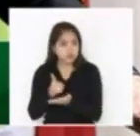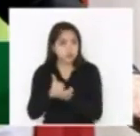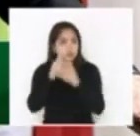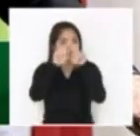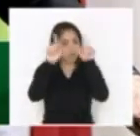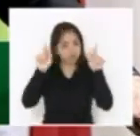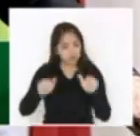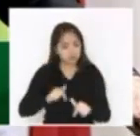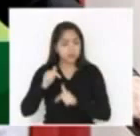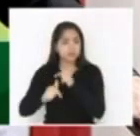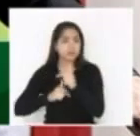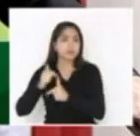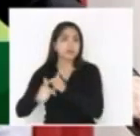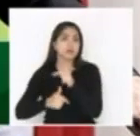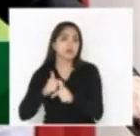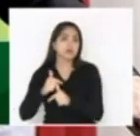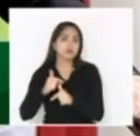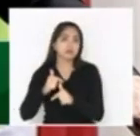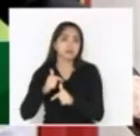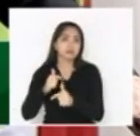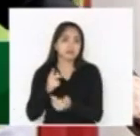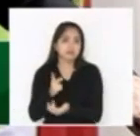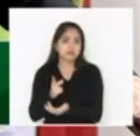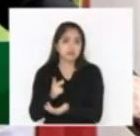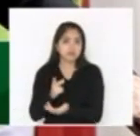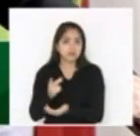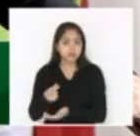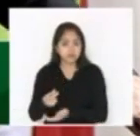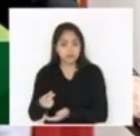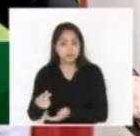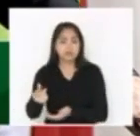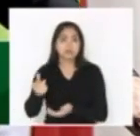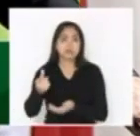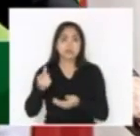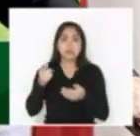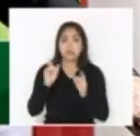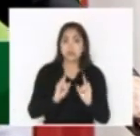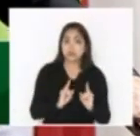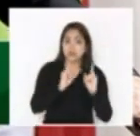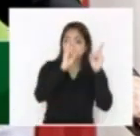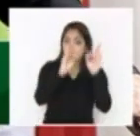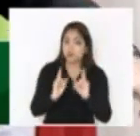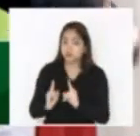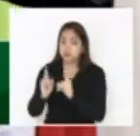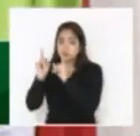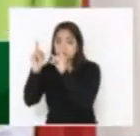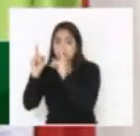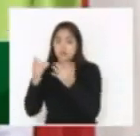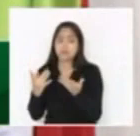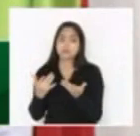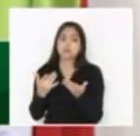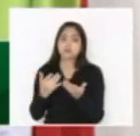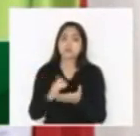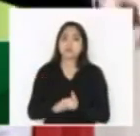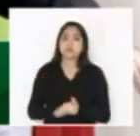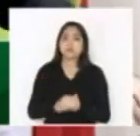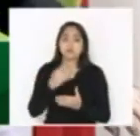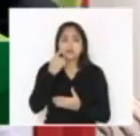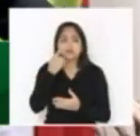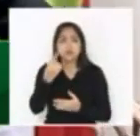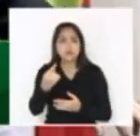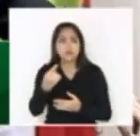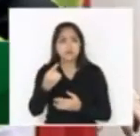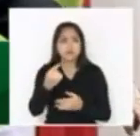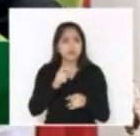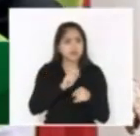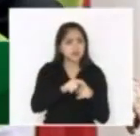quadro efetivo. A grande maioria dos prédios, e eu vi alguma coisa de aluguel e